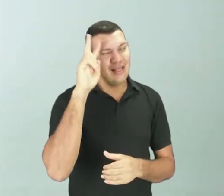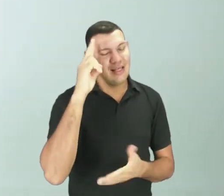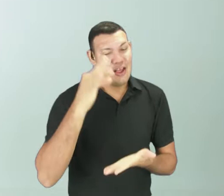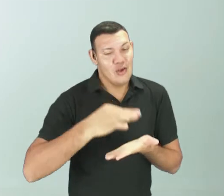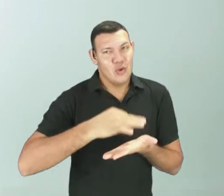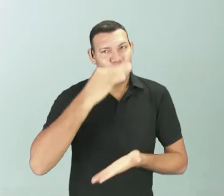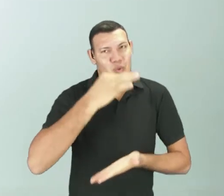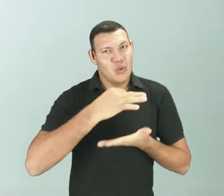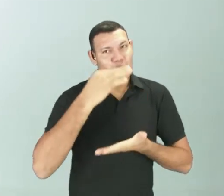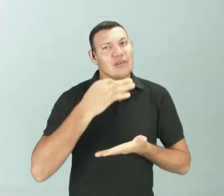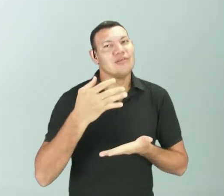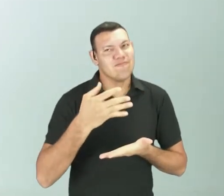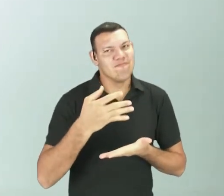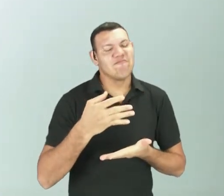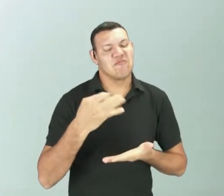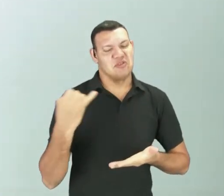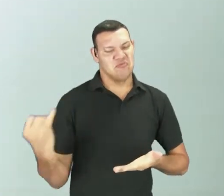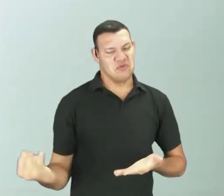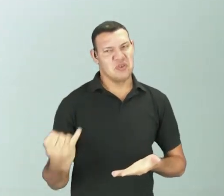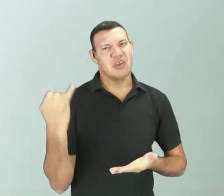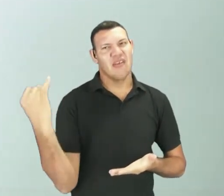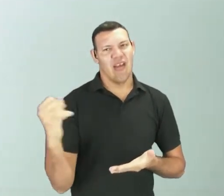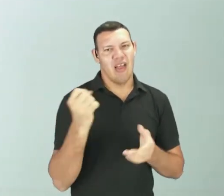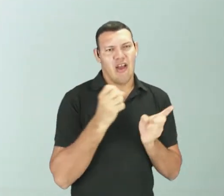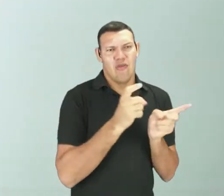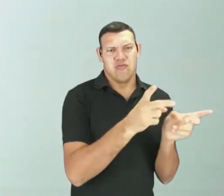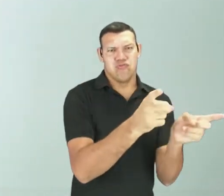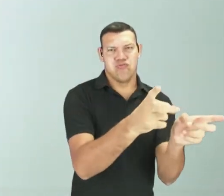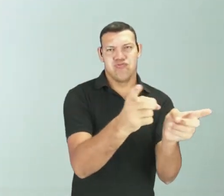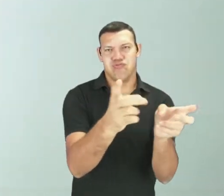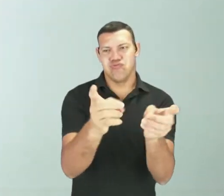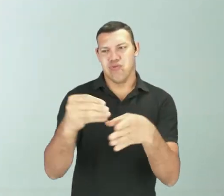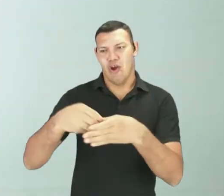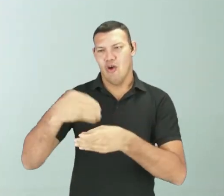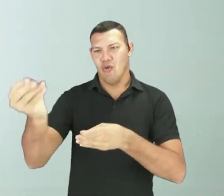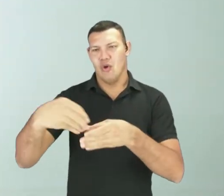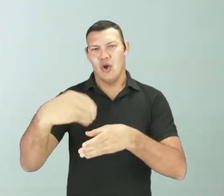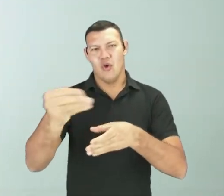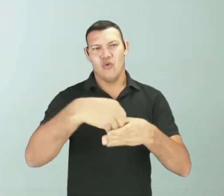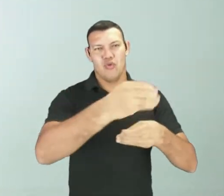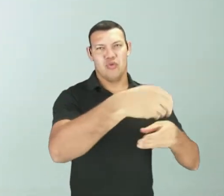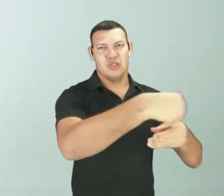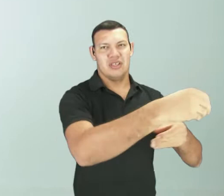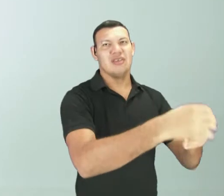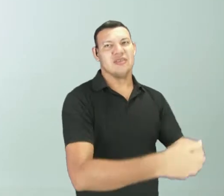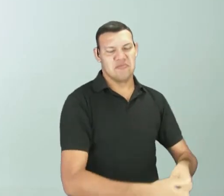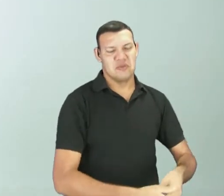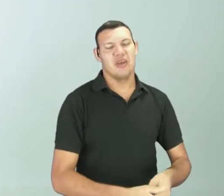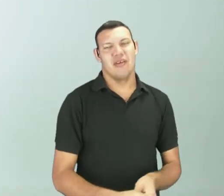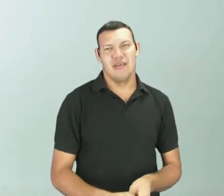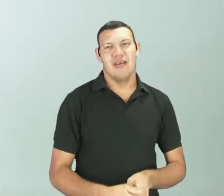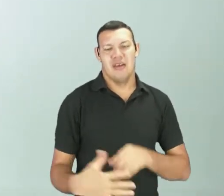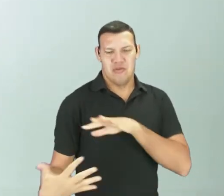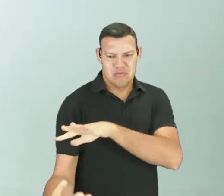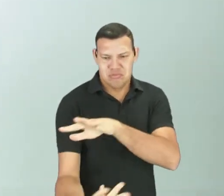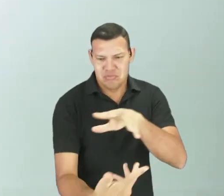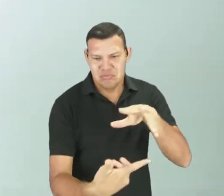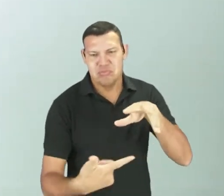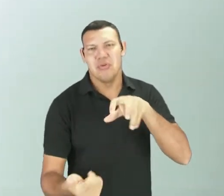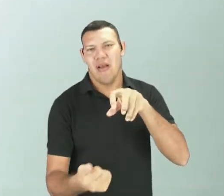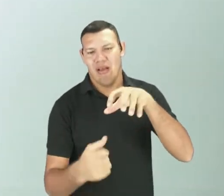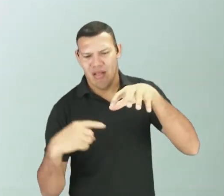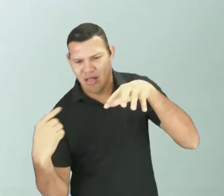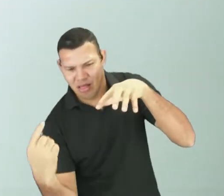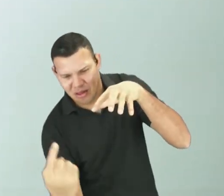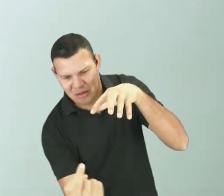O café ele foi um produto que foi muito exportado, teve um surto muito grande mundial. Só que, nesse